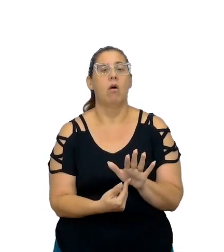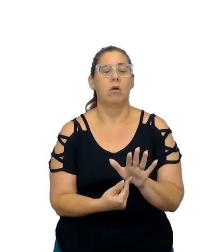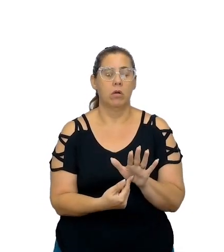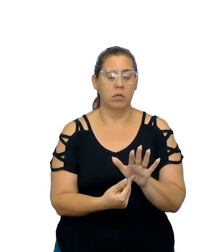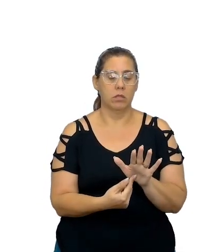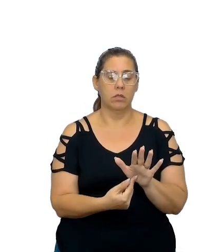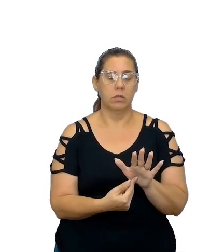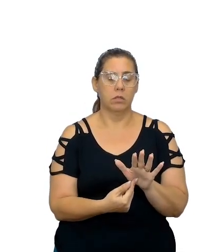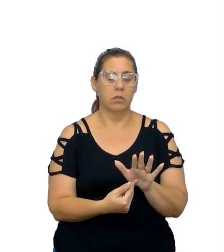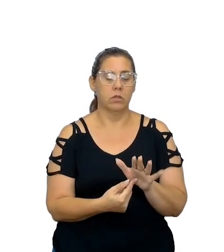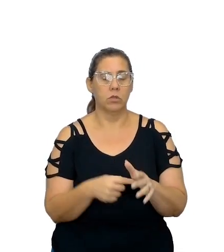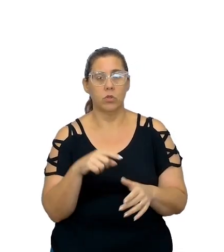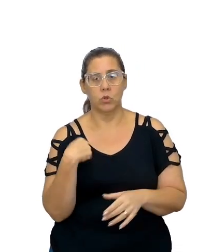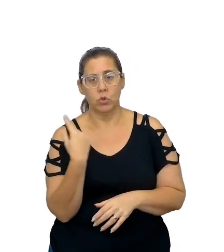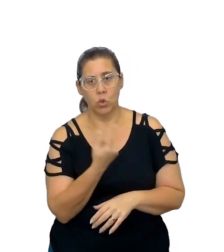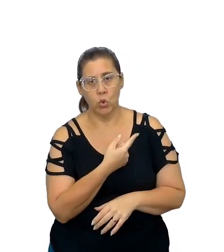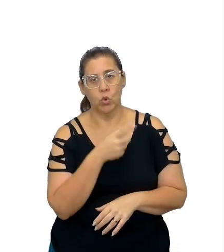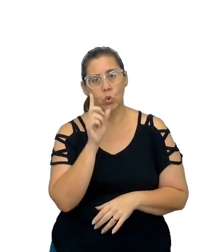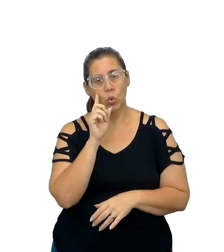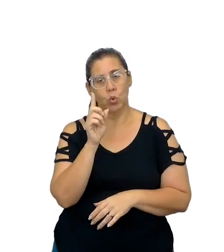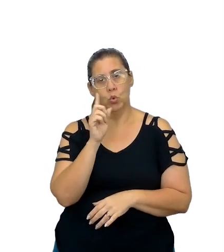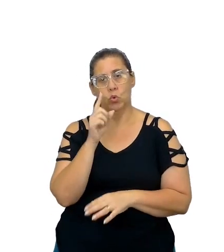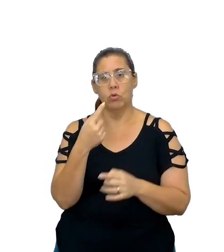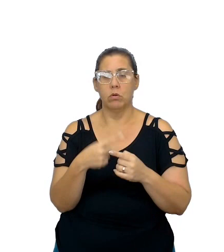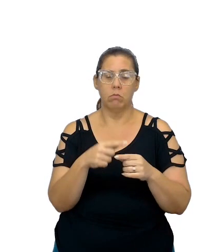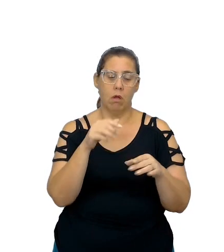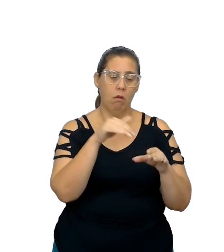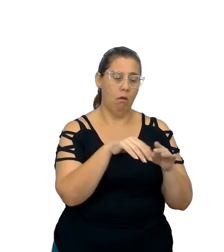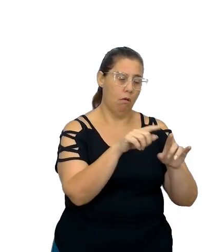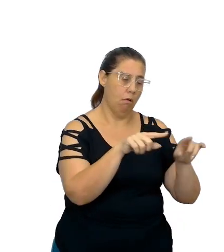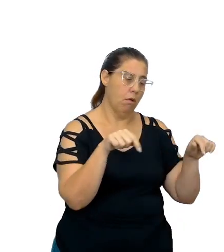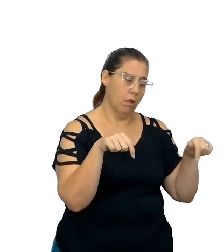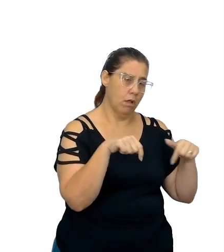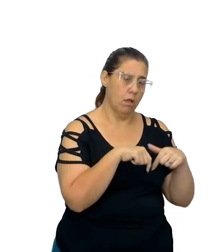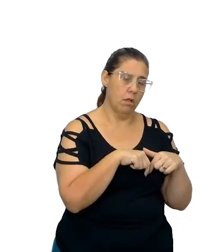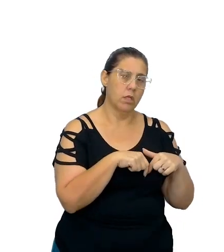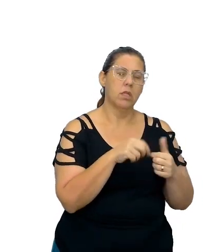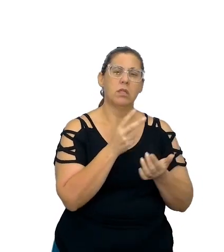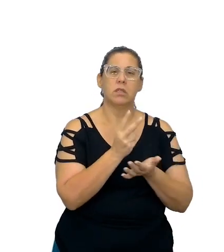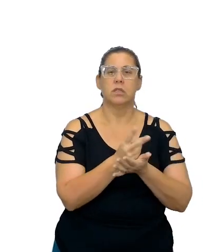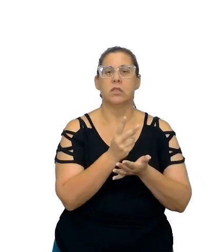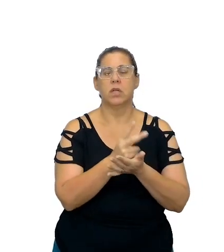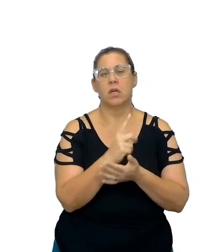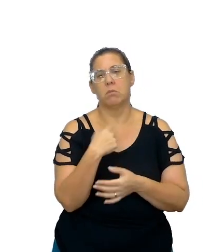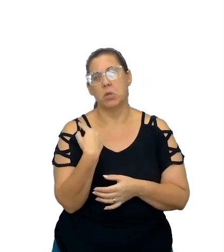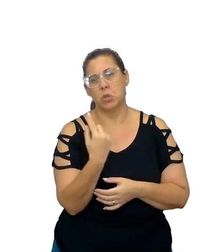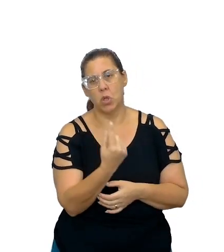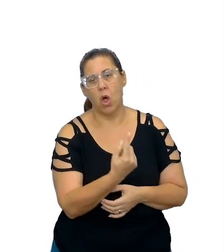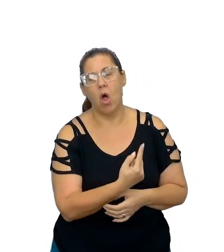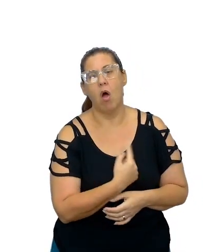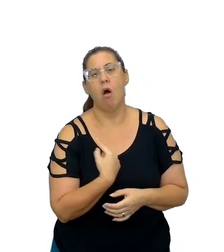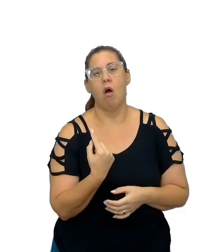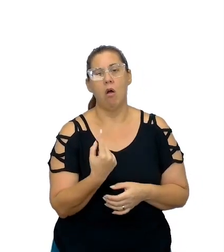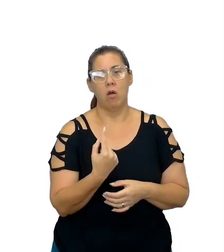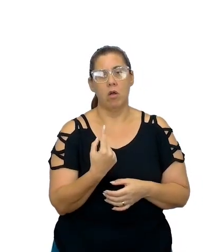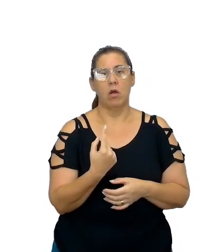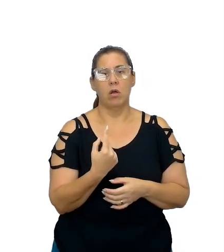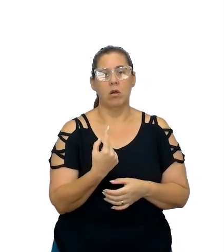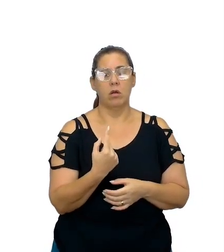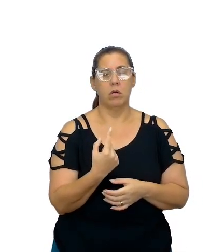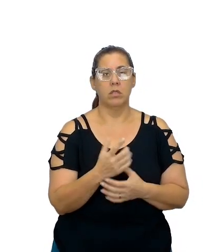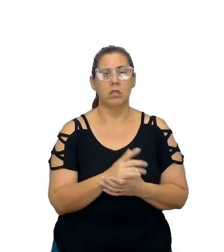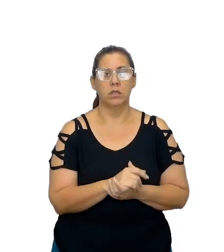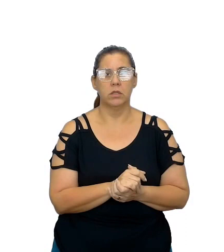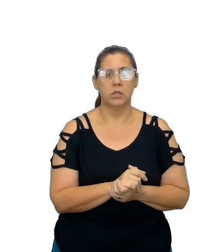para o nosso dia a dia, porque dentro da sala de aula, constantemente nós estamos em